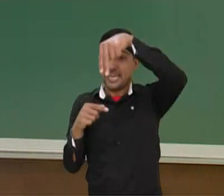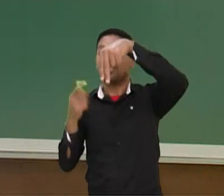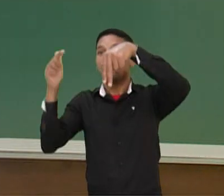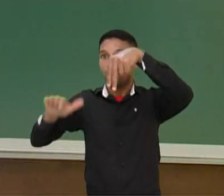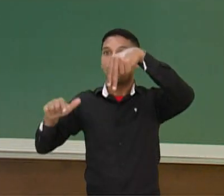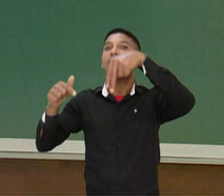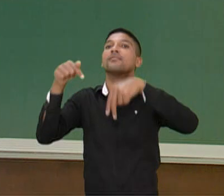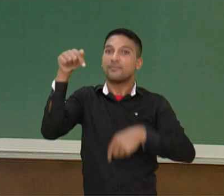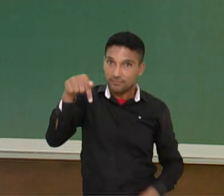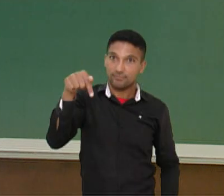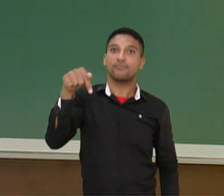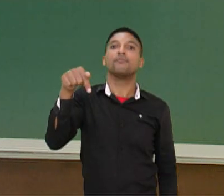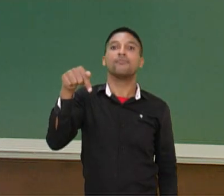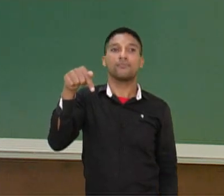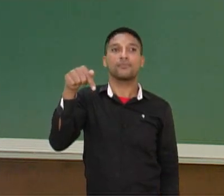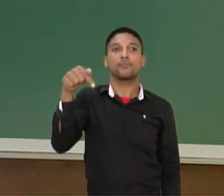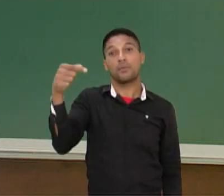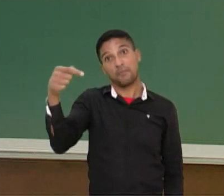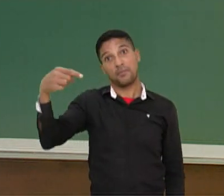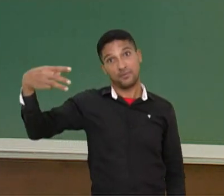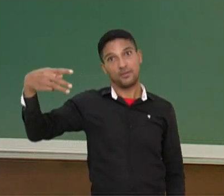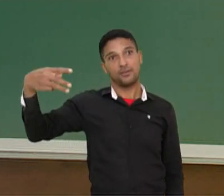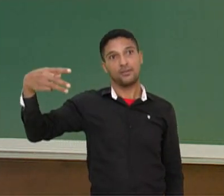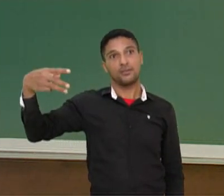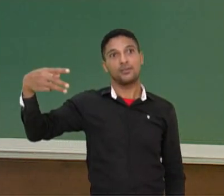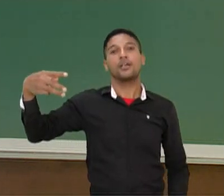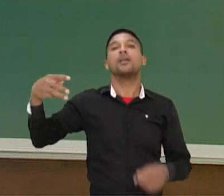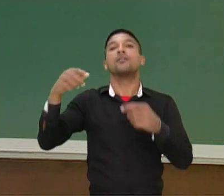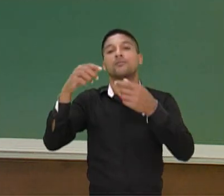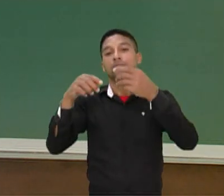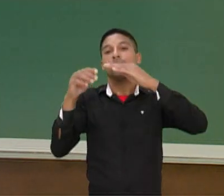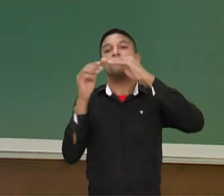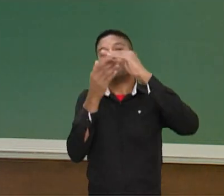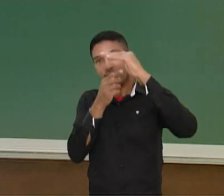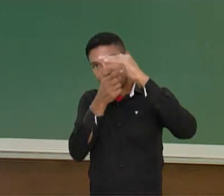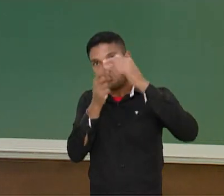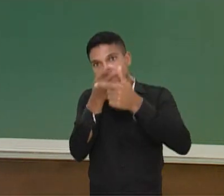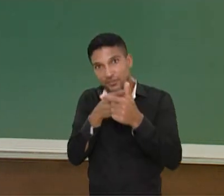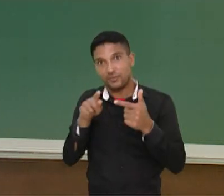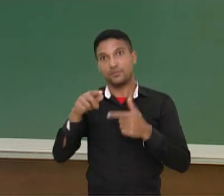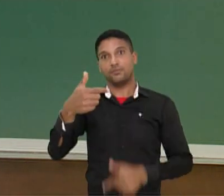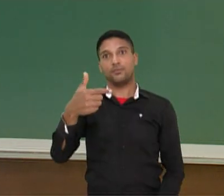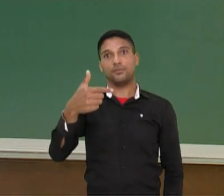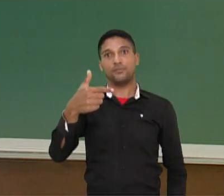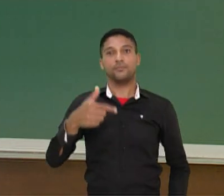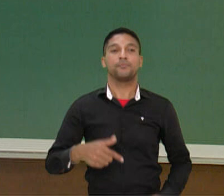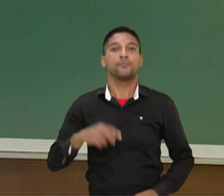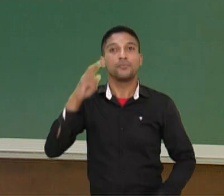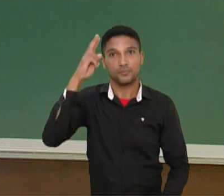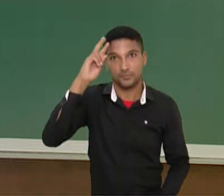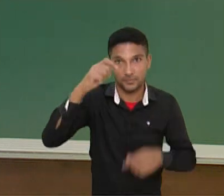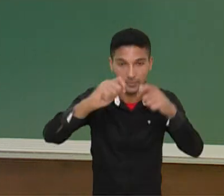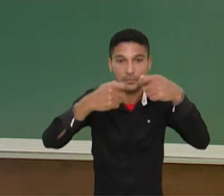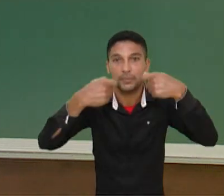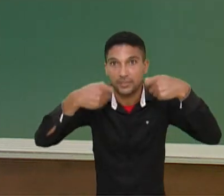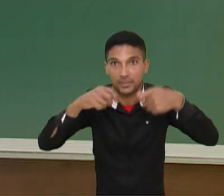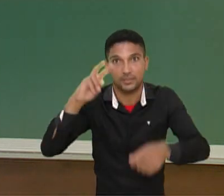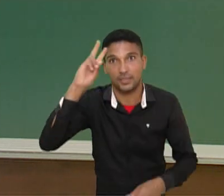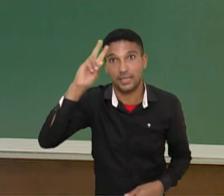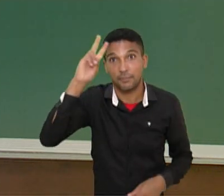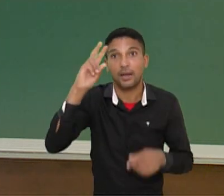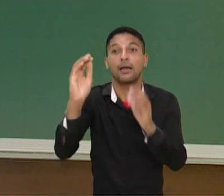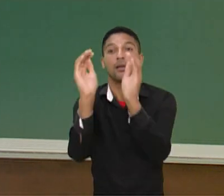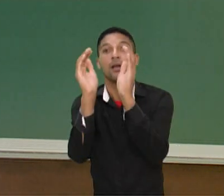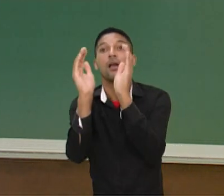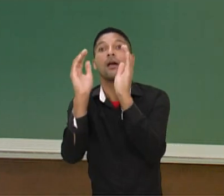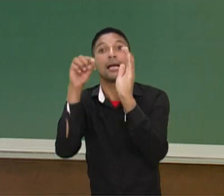é o 7, menos 3, tudo dividido por 2. Então, temos que lembrar, gente, de fazer primeiro o que está dentro